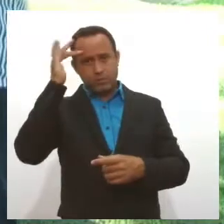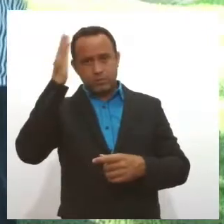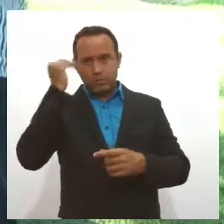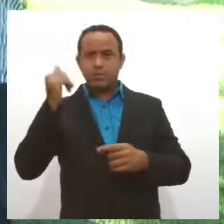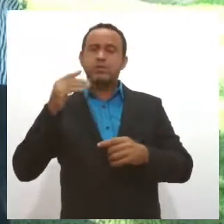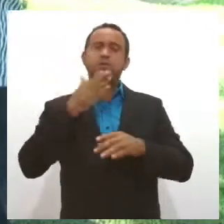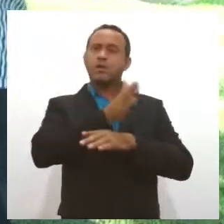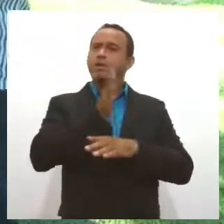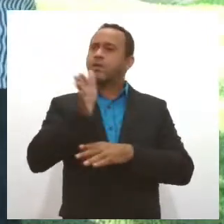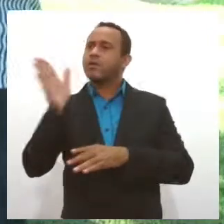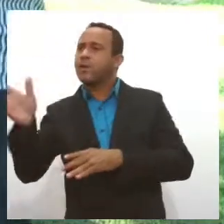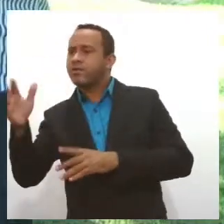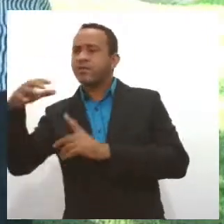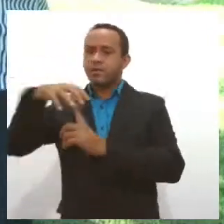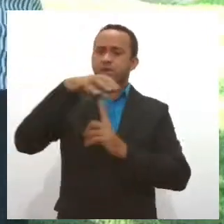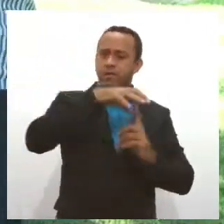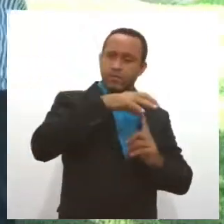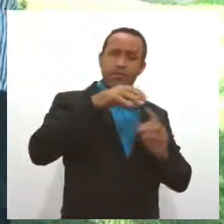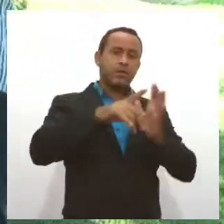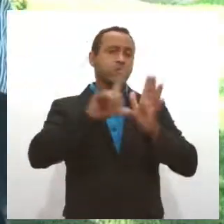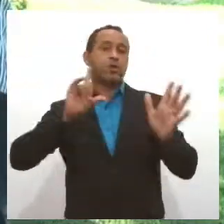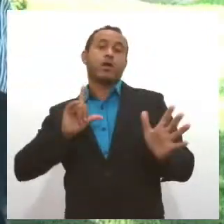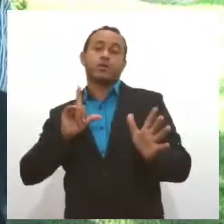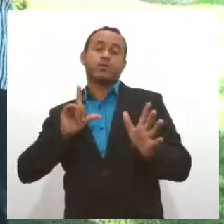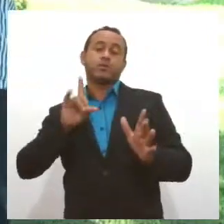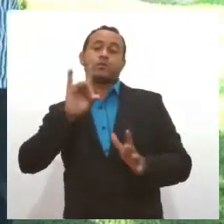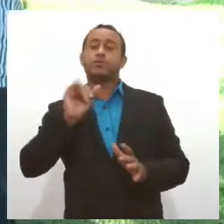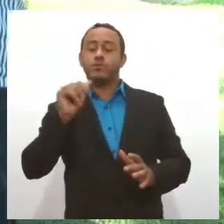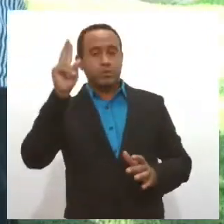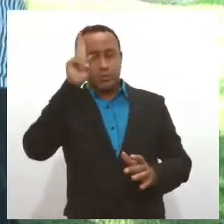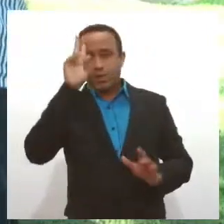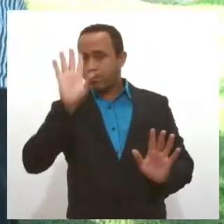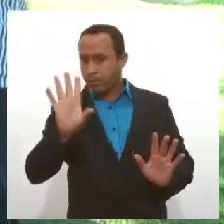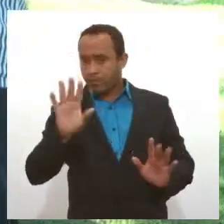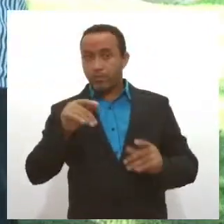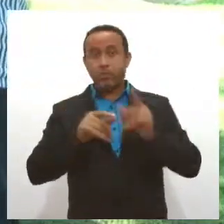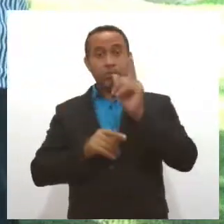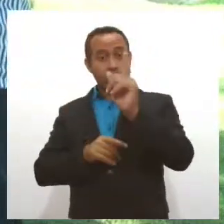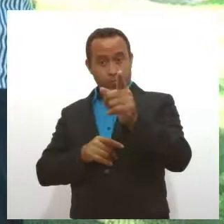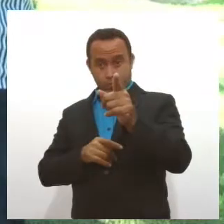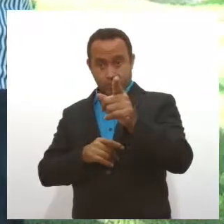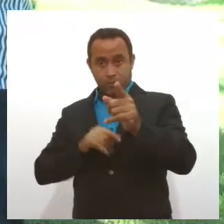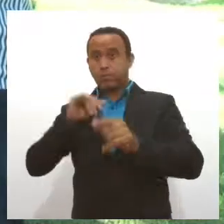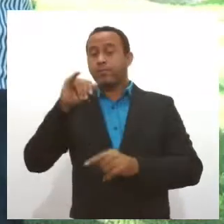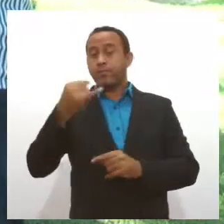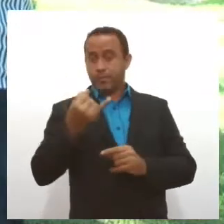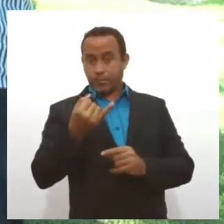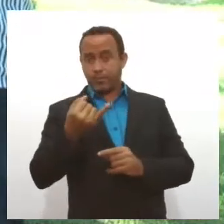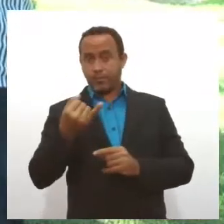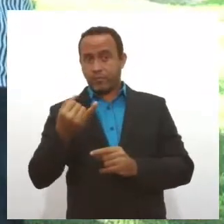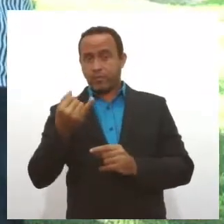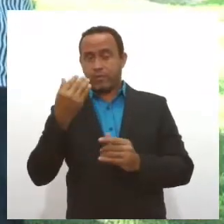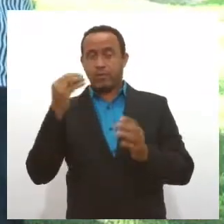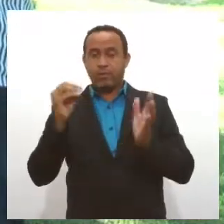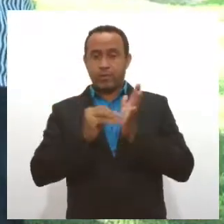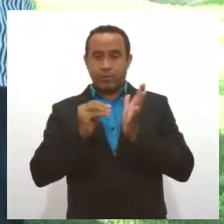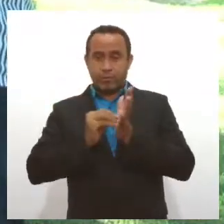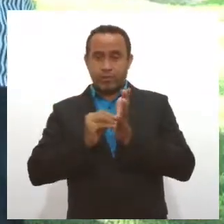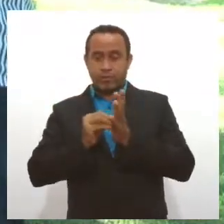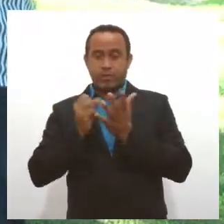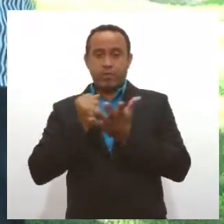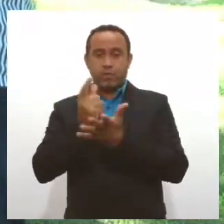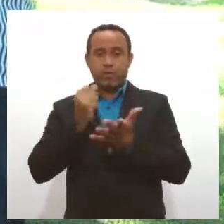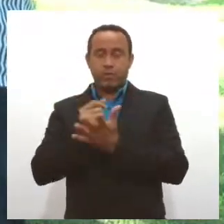que vai, é só antecipar um dia. Portanto, você que quer aproveitar e não deixar faltar, né,